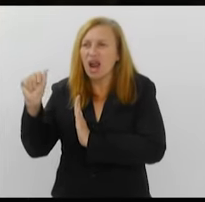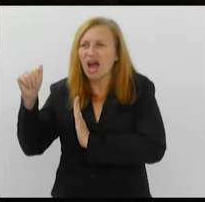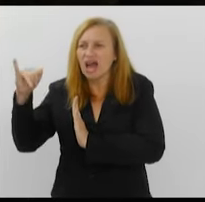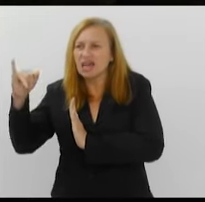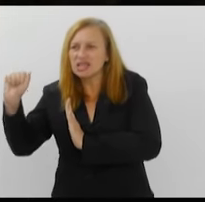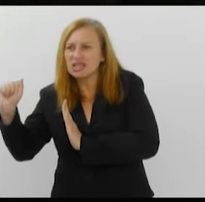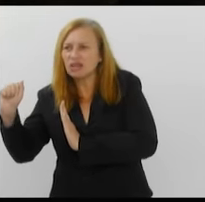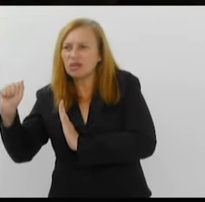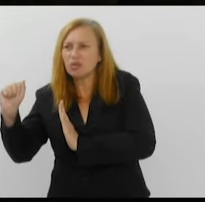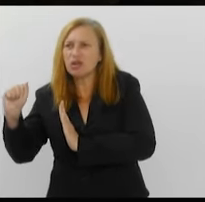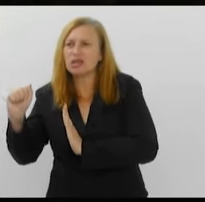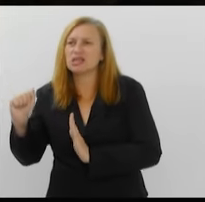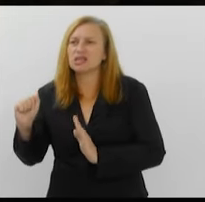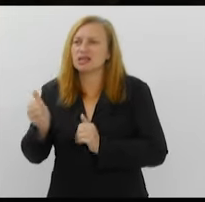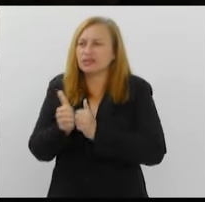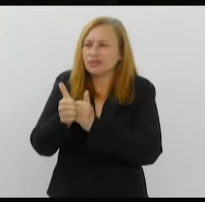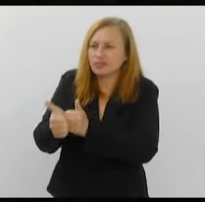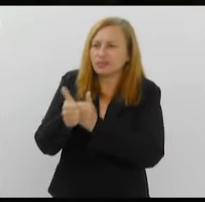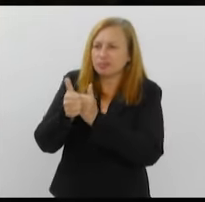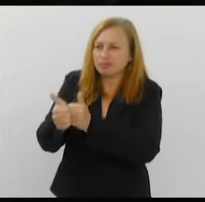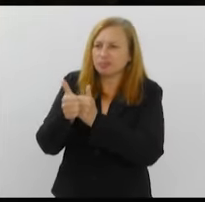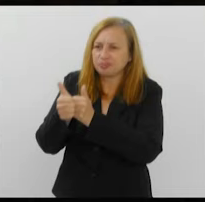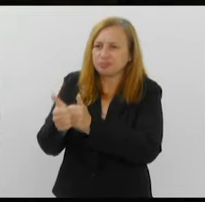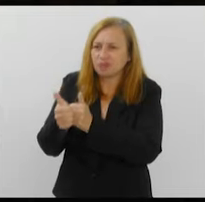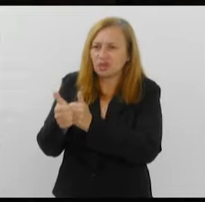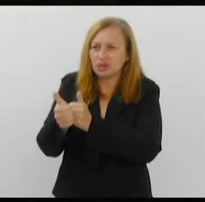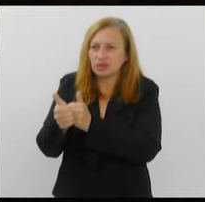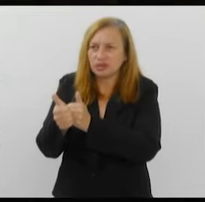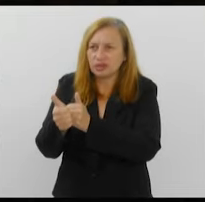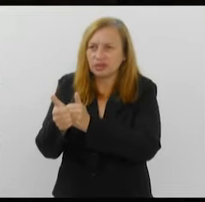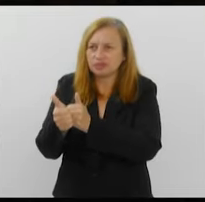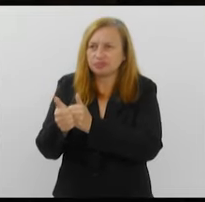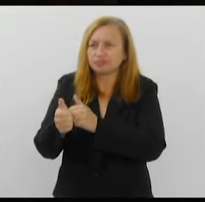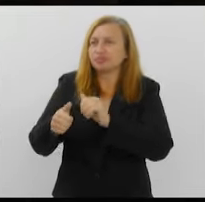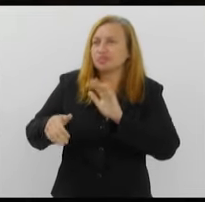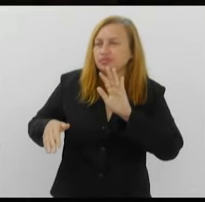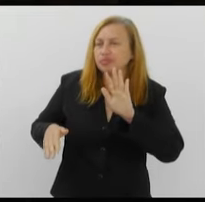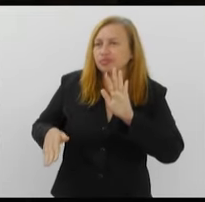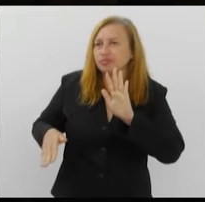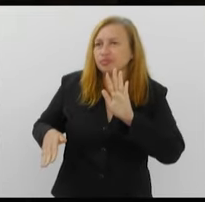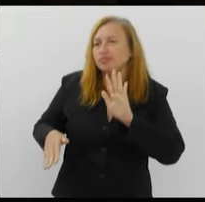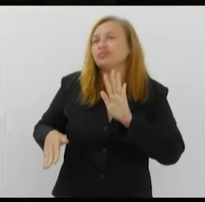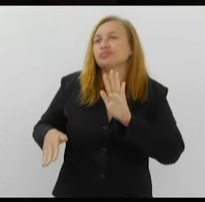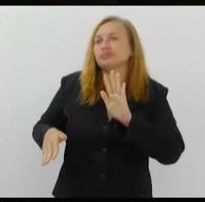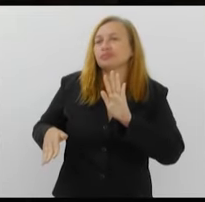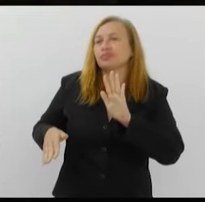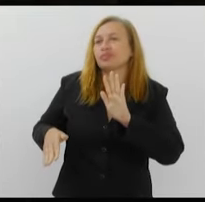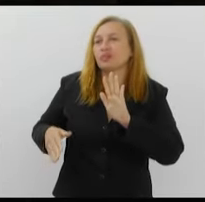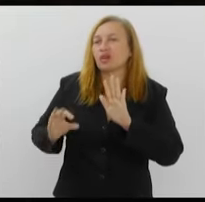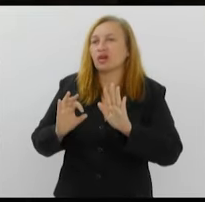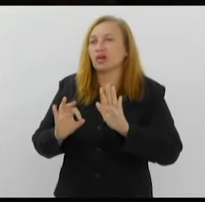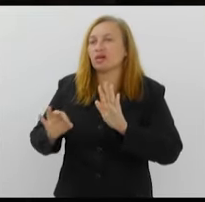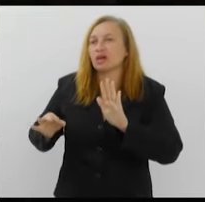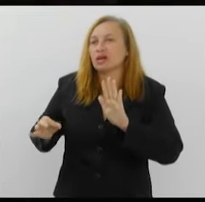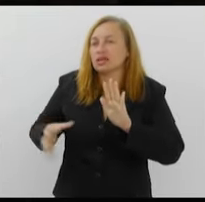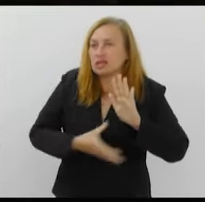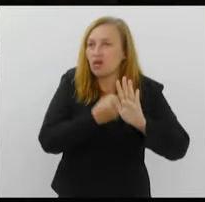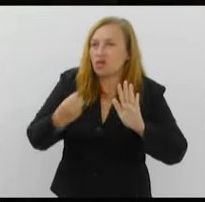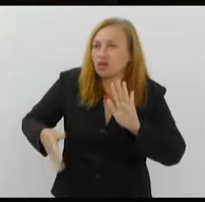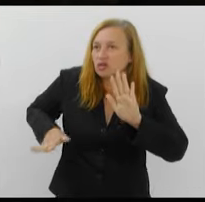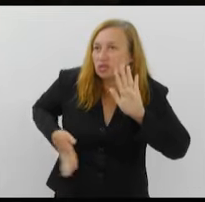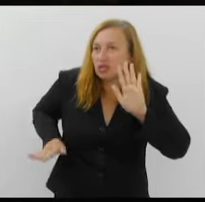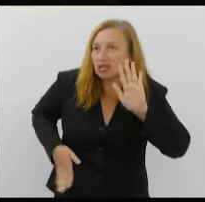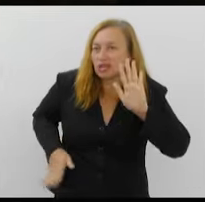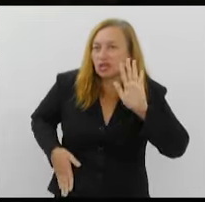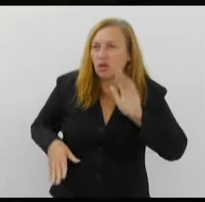incursões policiais, né, e que salve a vida daquele vagabundo. E pior, deputado delegado